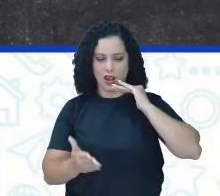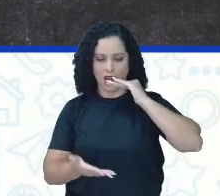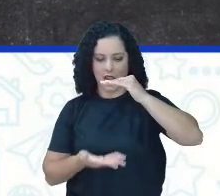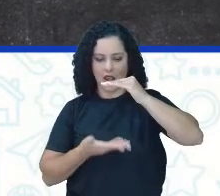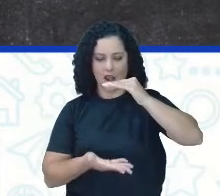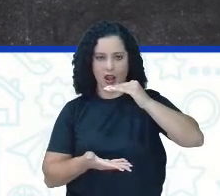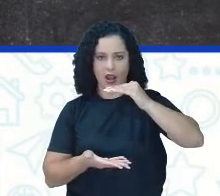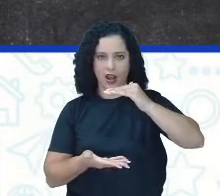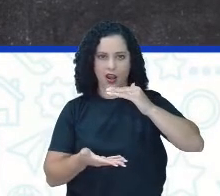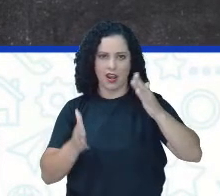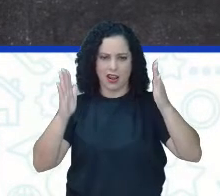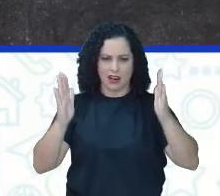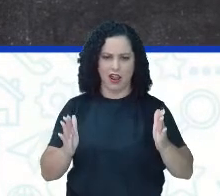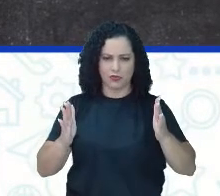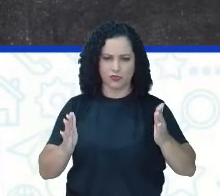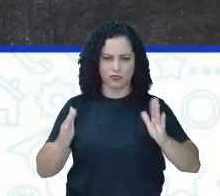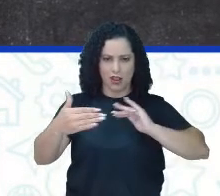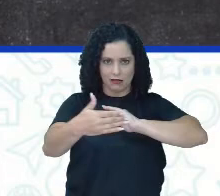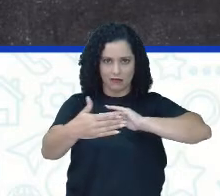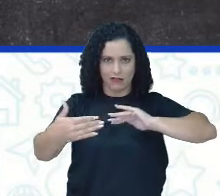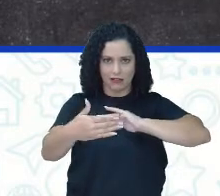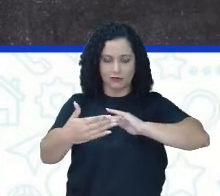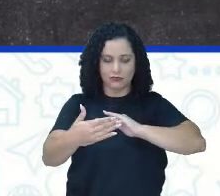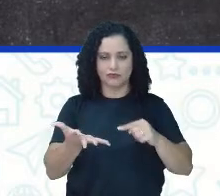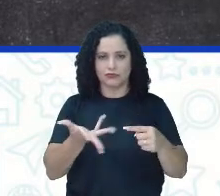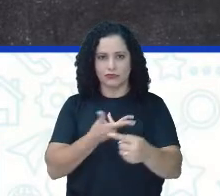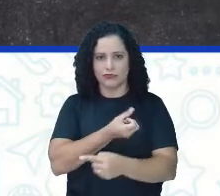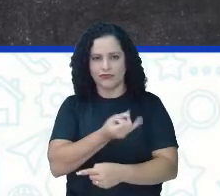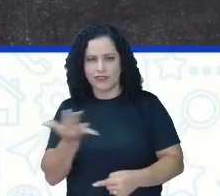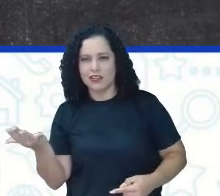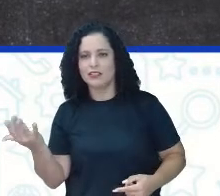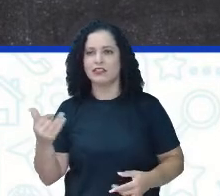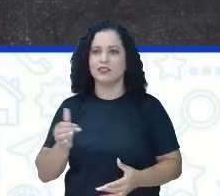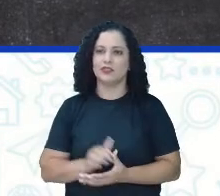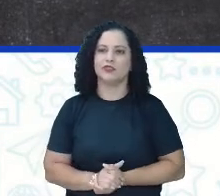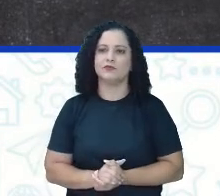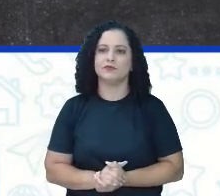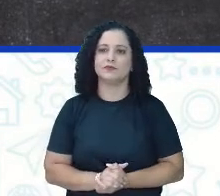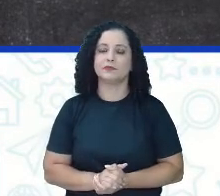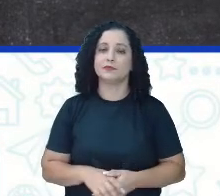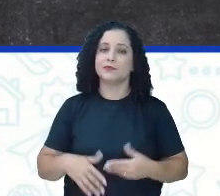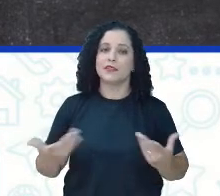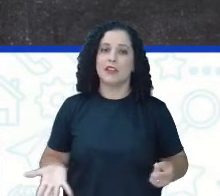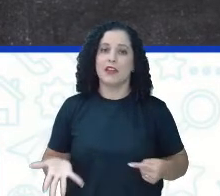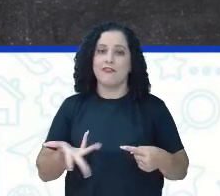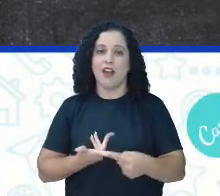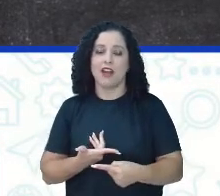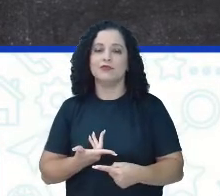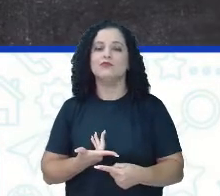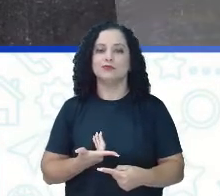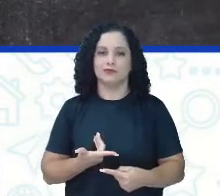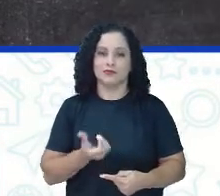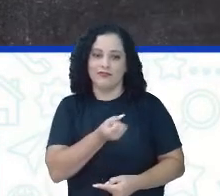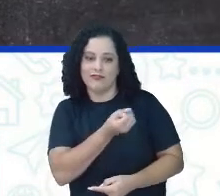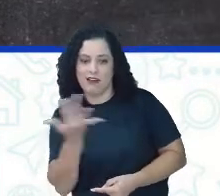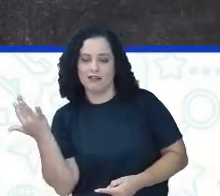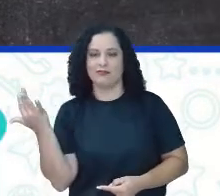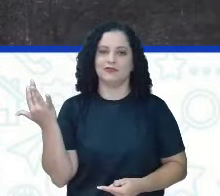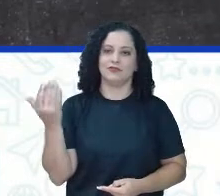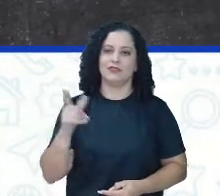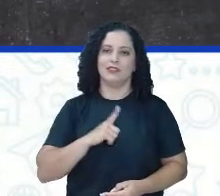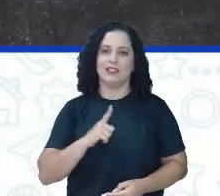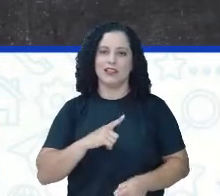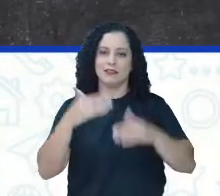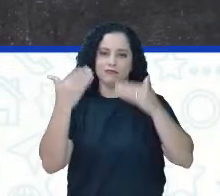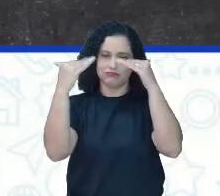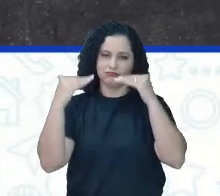esse poli, lembrando daí do prefixo das meninas de português, que significa muitos, né? Então a gente já tem essa relação